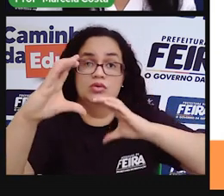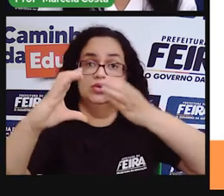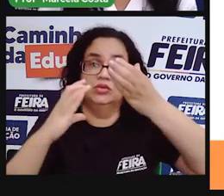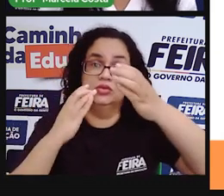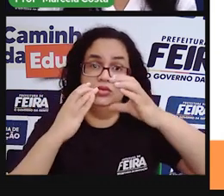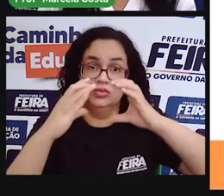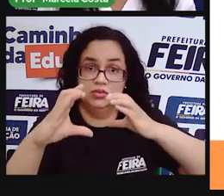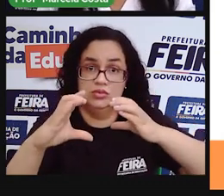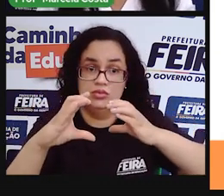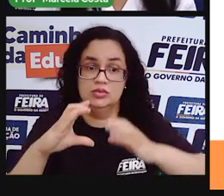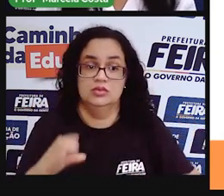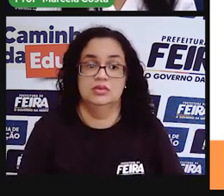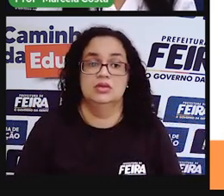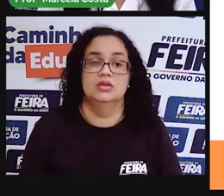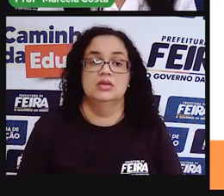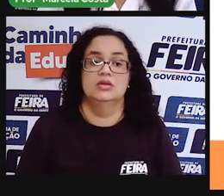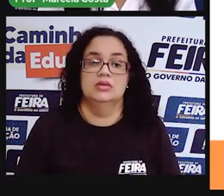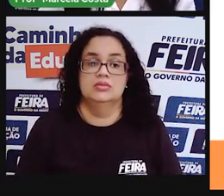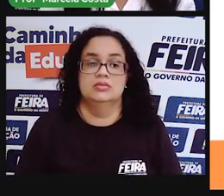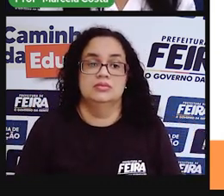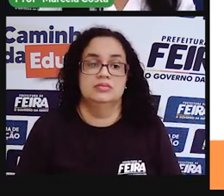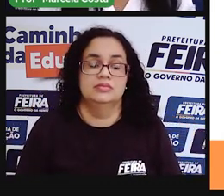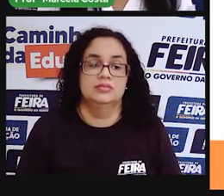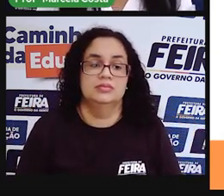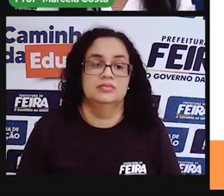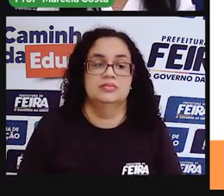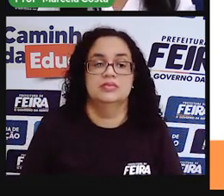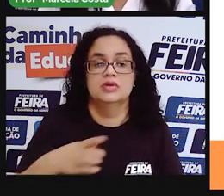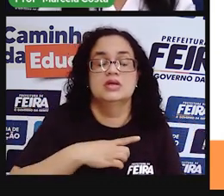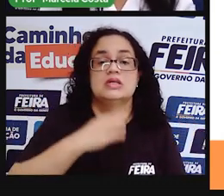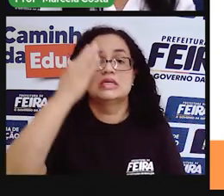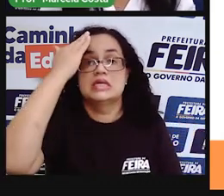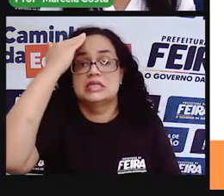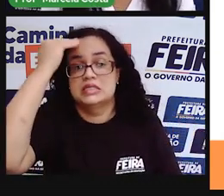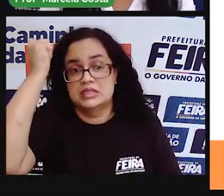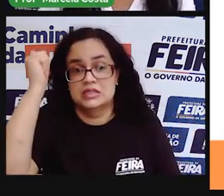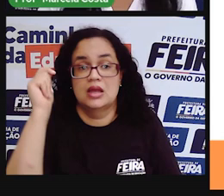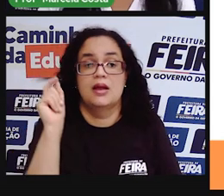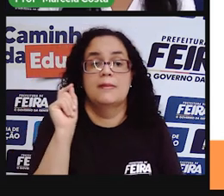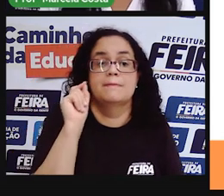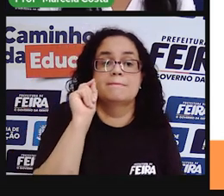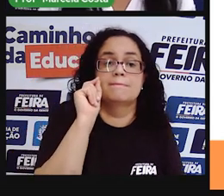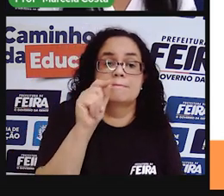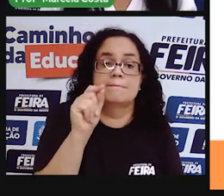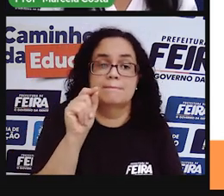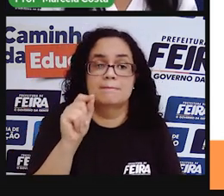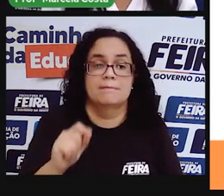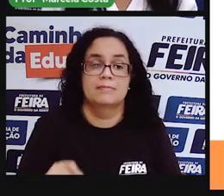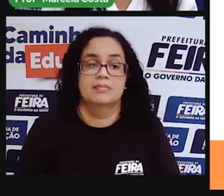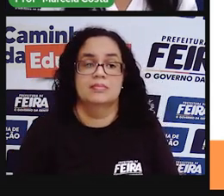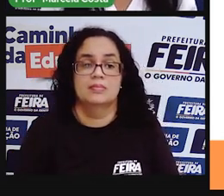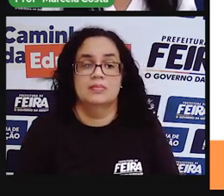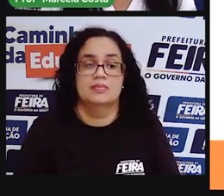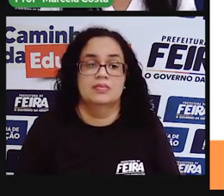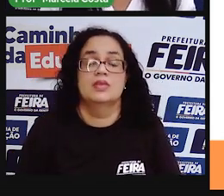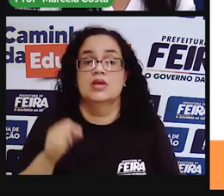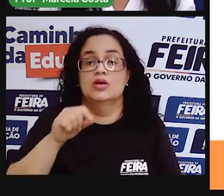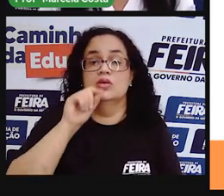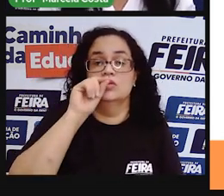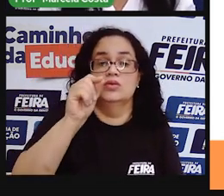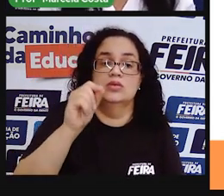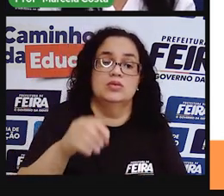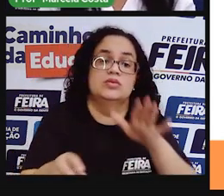números quanto letras e símbolos. Você sabe qual é a principal função desses